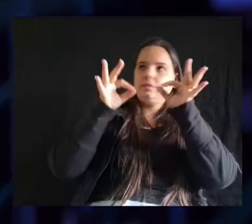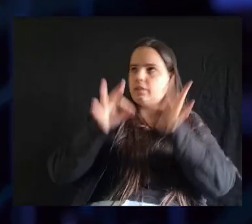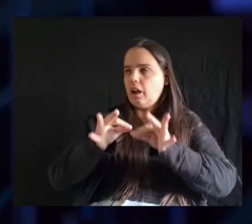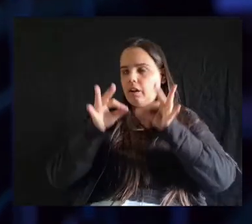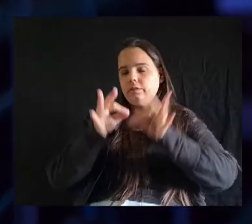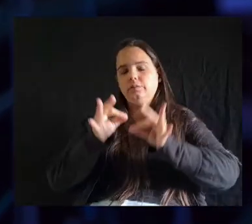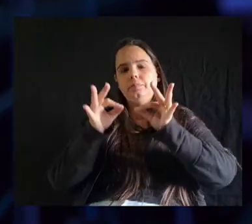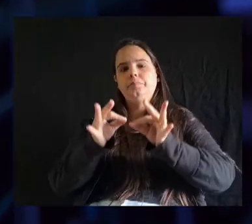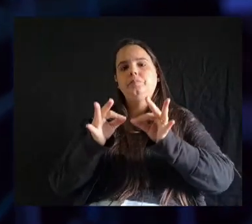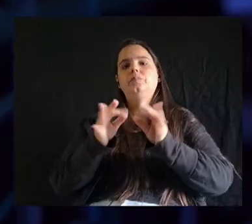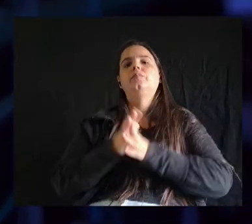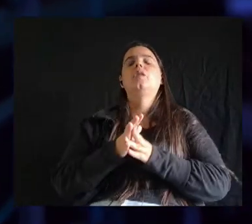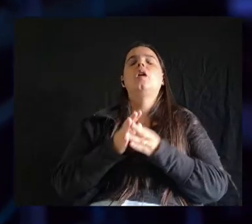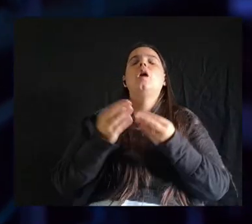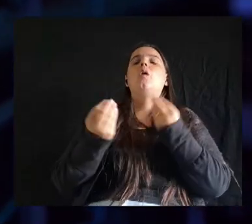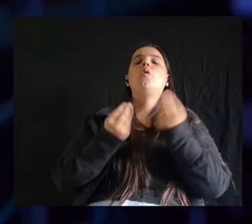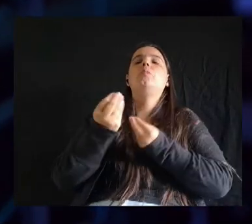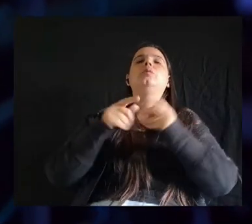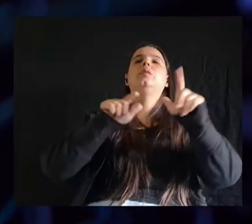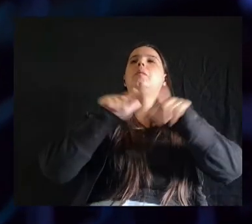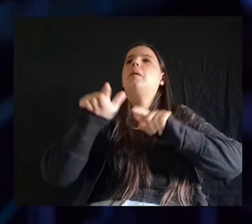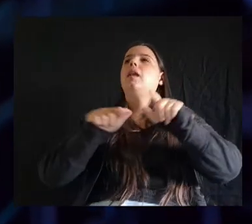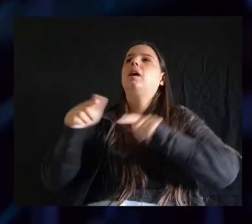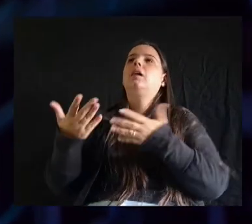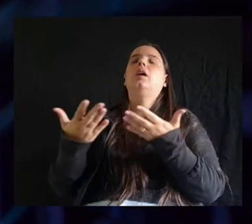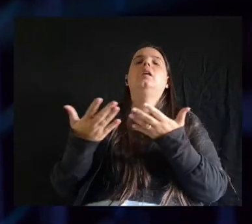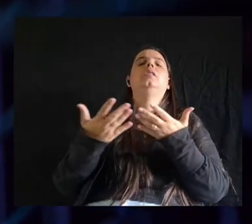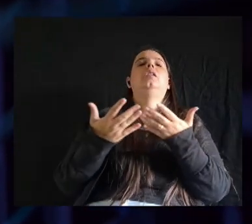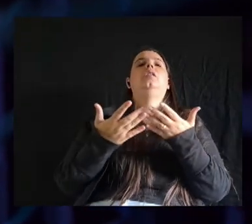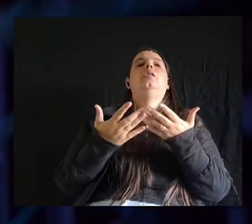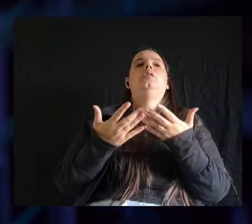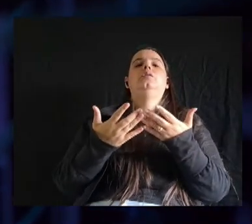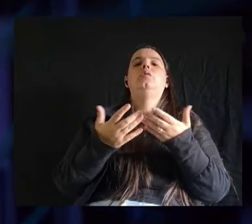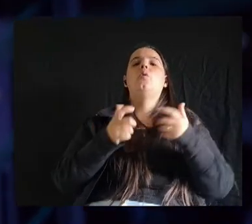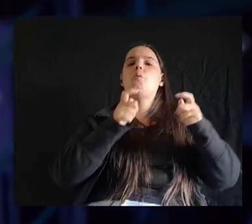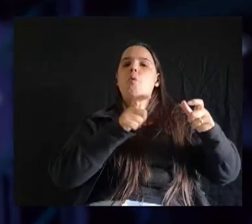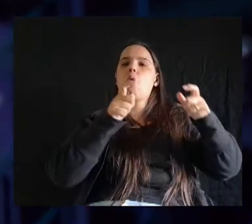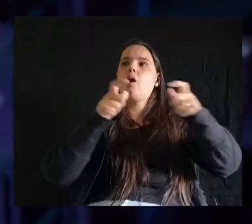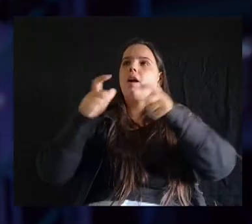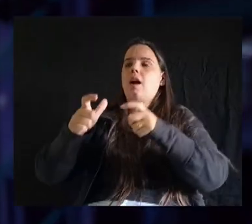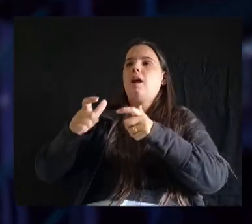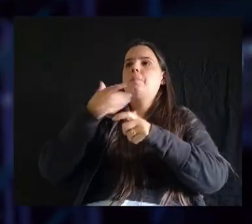aspectos como alocar melhor os recursos de acordo com a